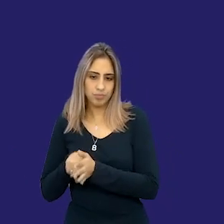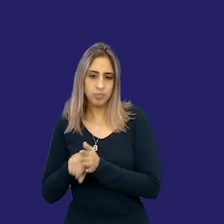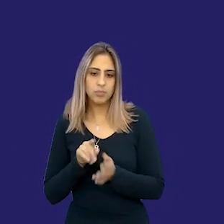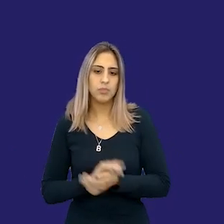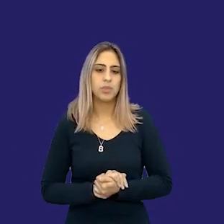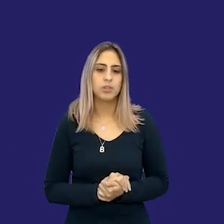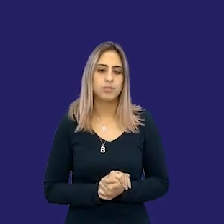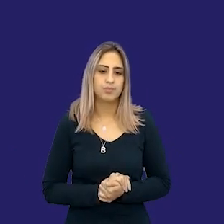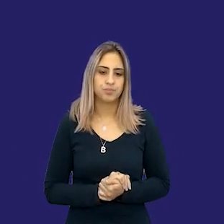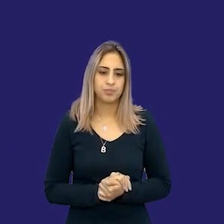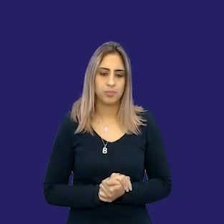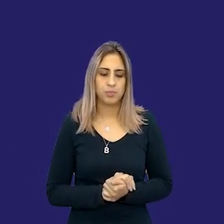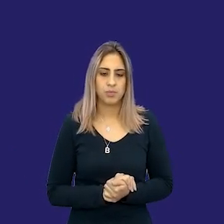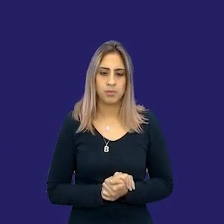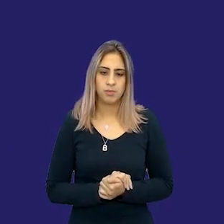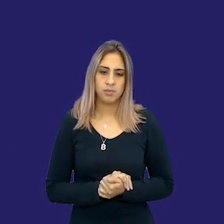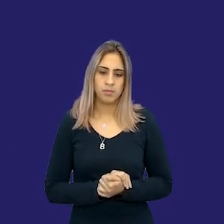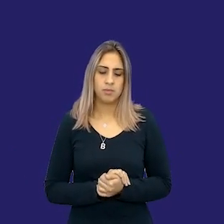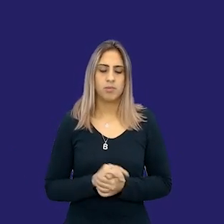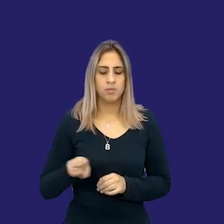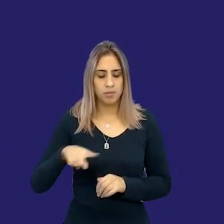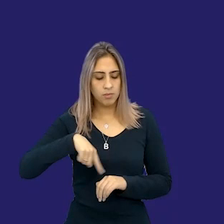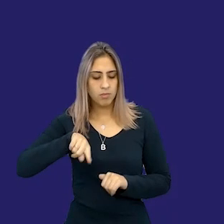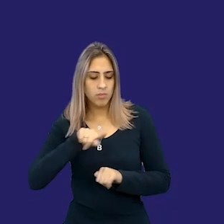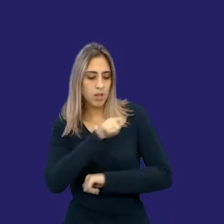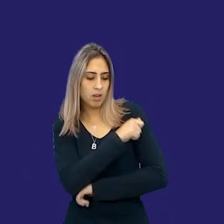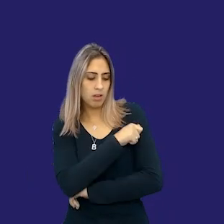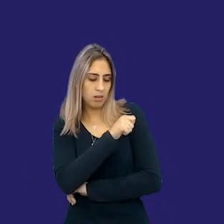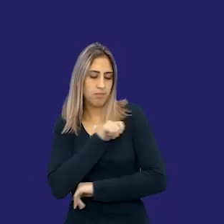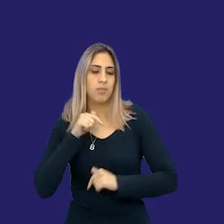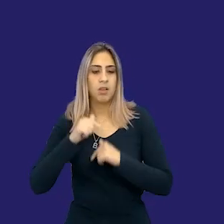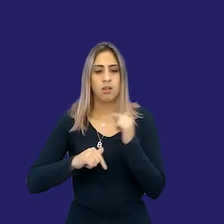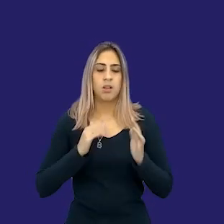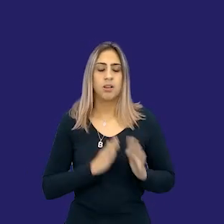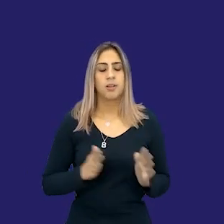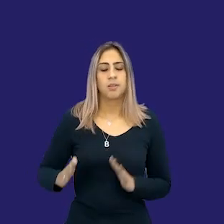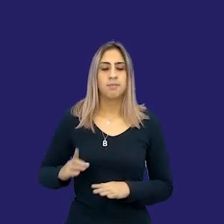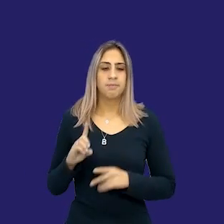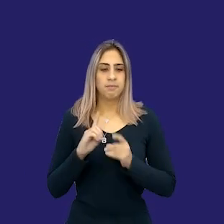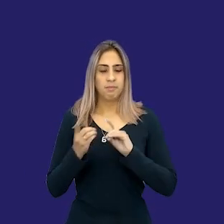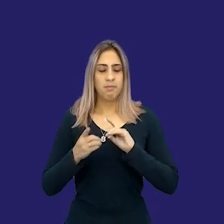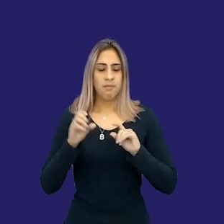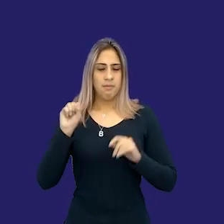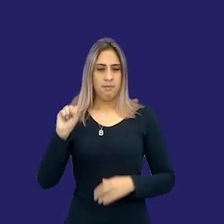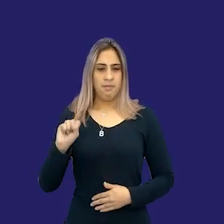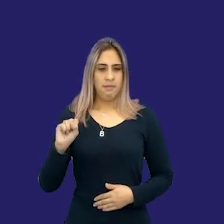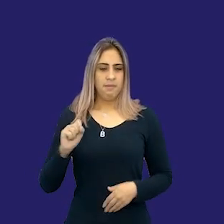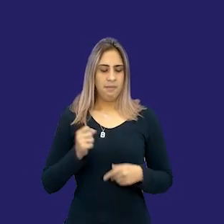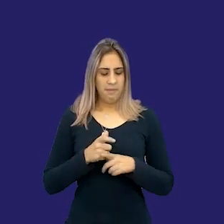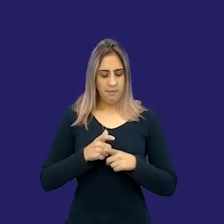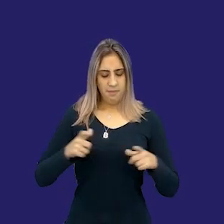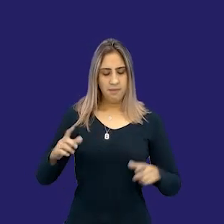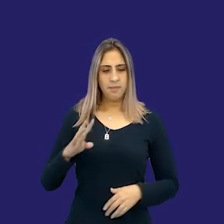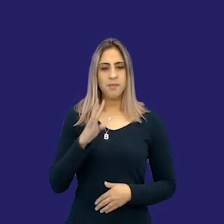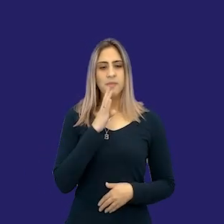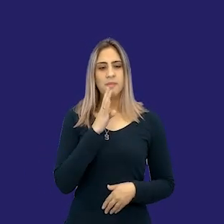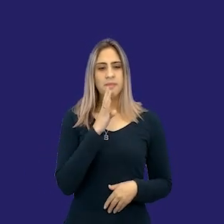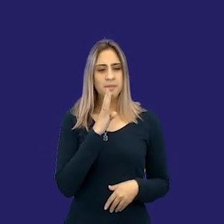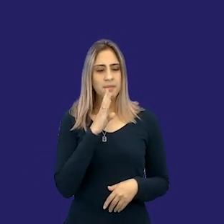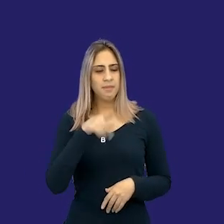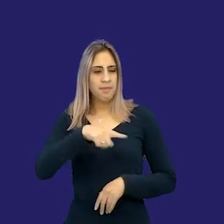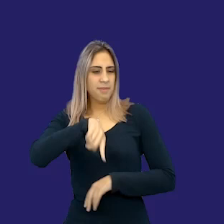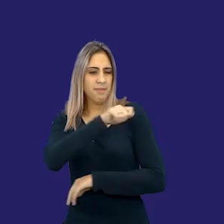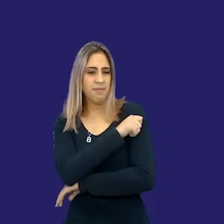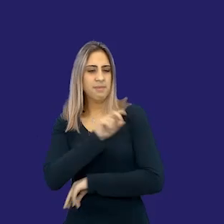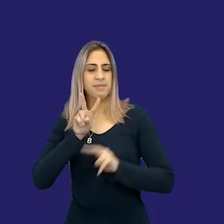Irá repertoriar nossos estudantes para o trabalho da sequência didática 8, ampliando, assim, o conhecimento dos